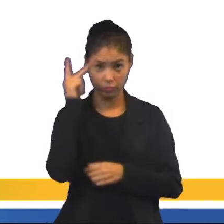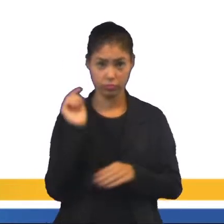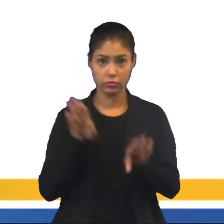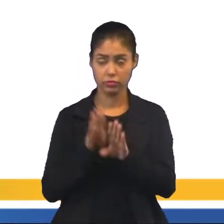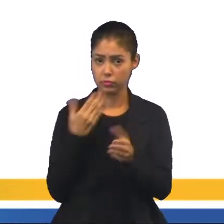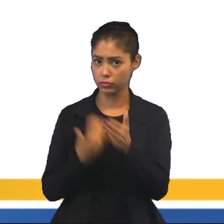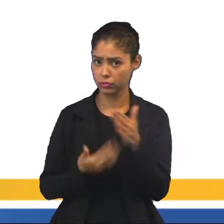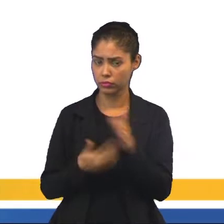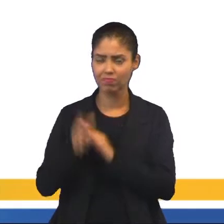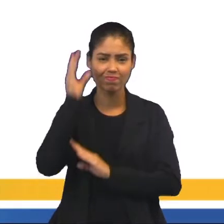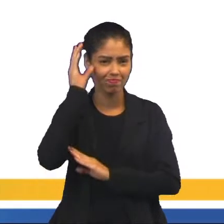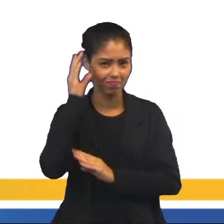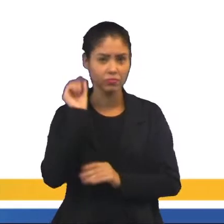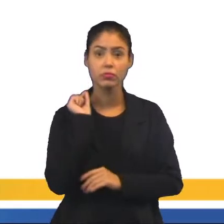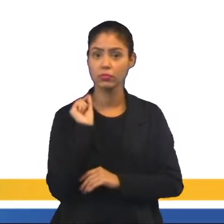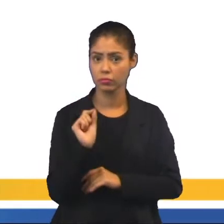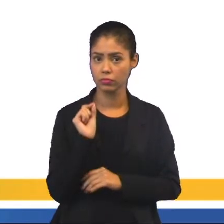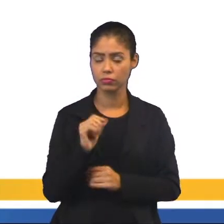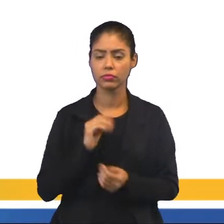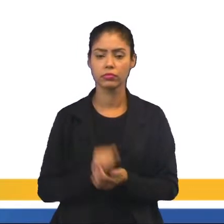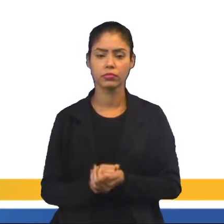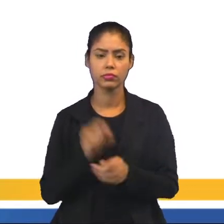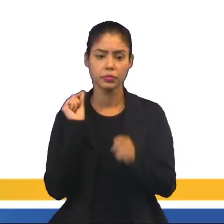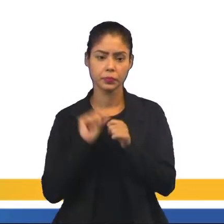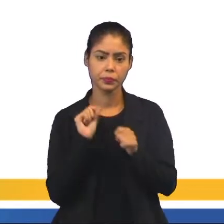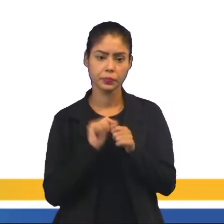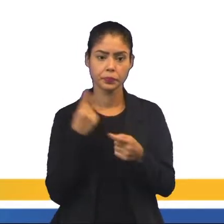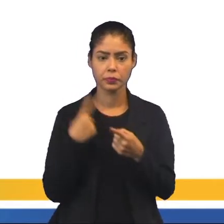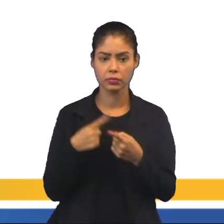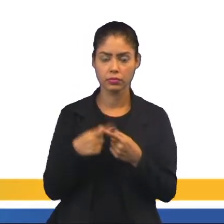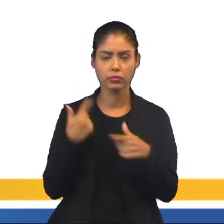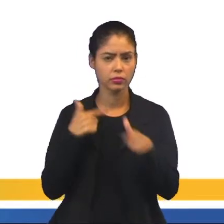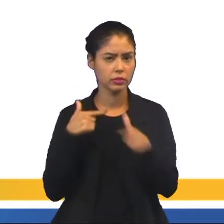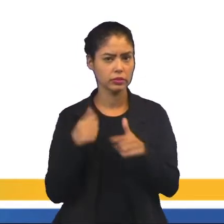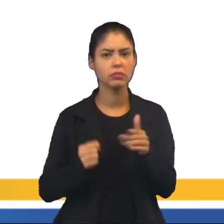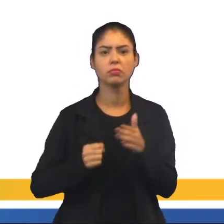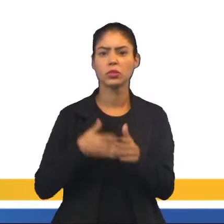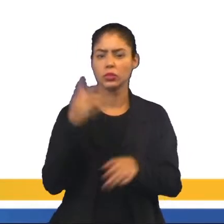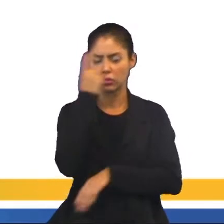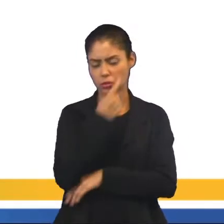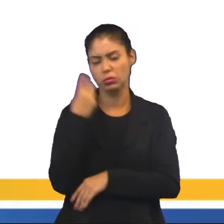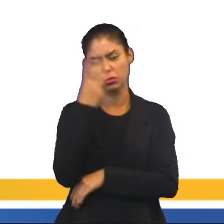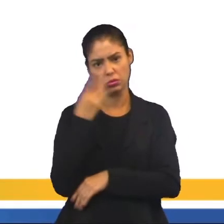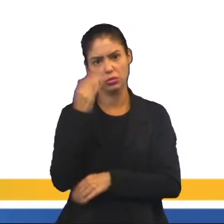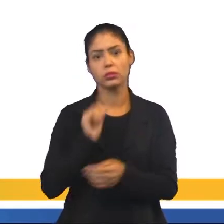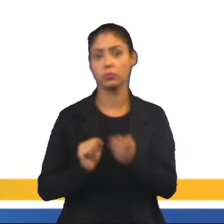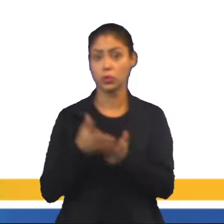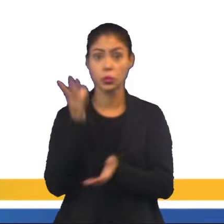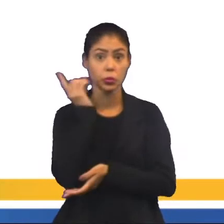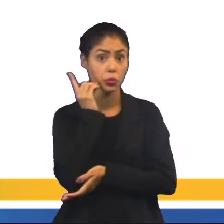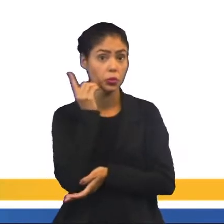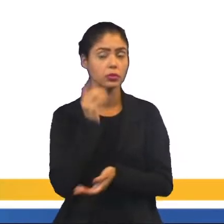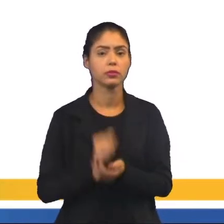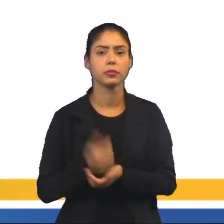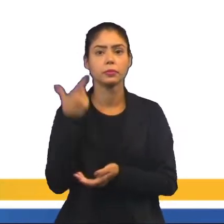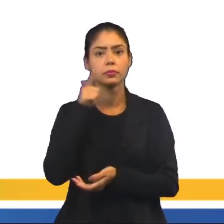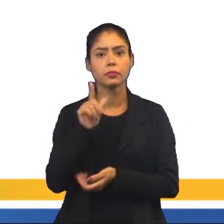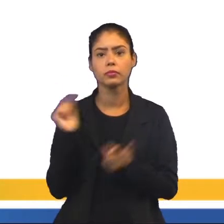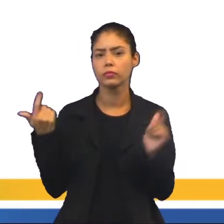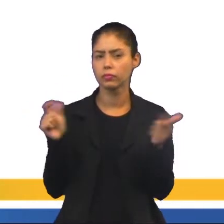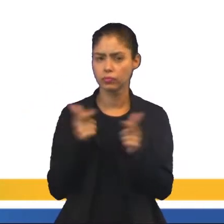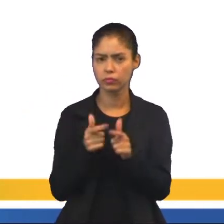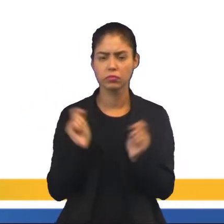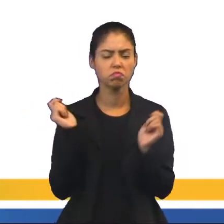elas perdiam a consciência do que elas eram, do que elas faziam, porque trabalhavam muitas horas, passavam muitos dias e ganhavam o